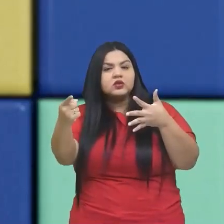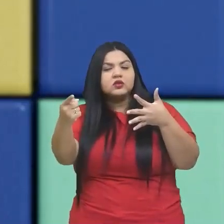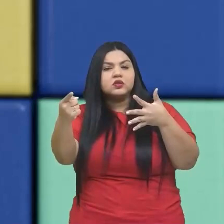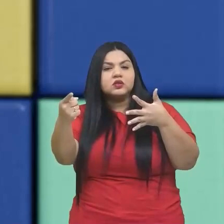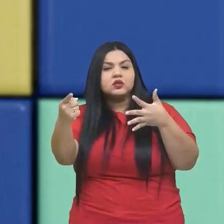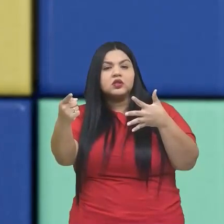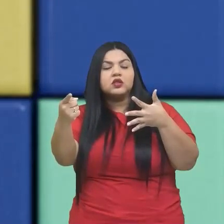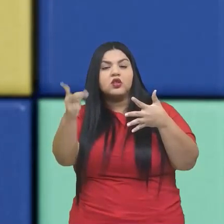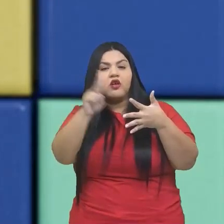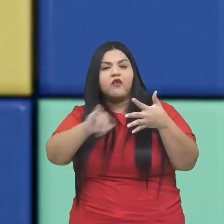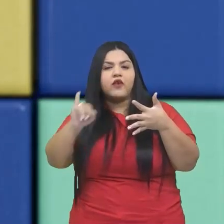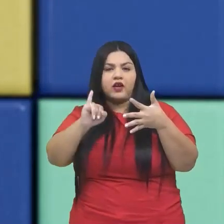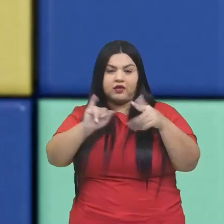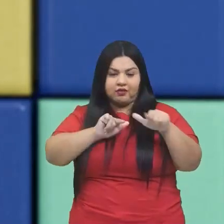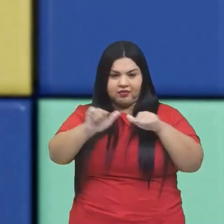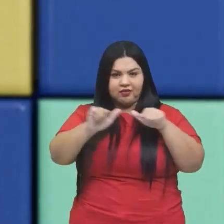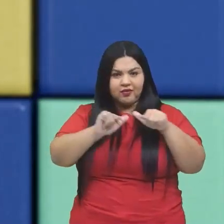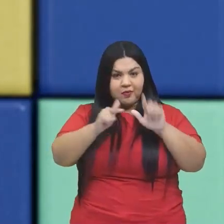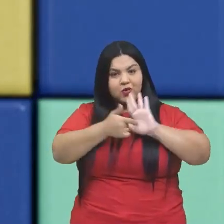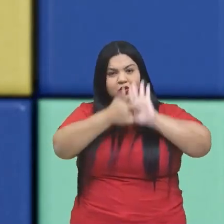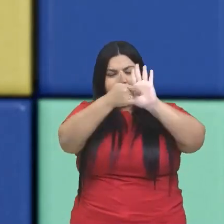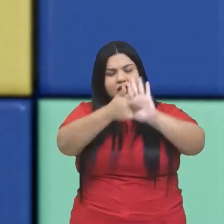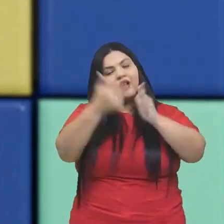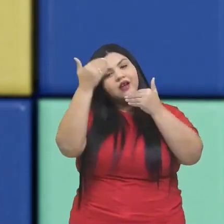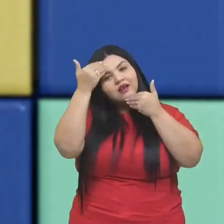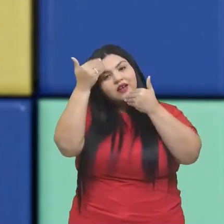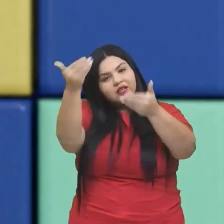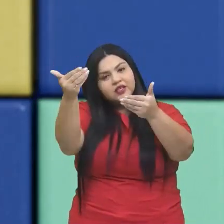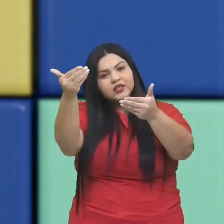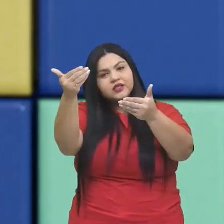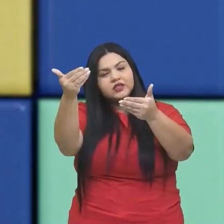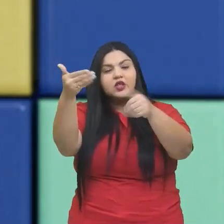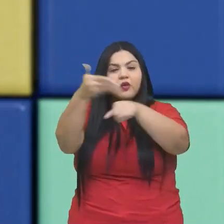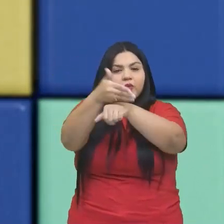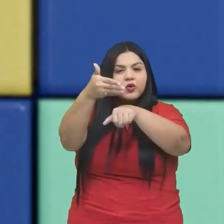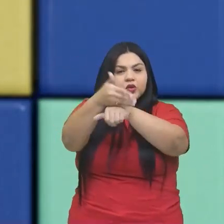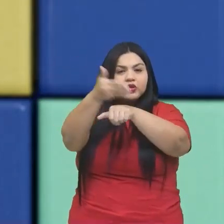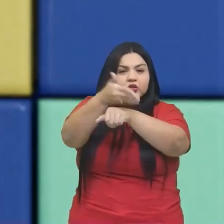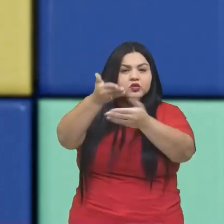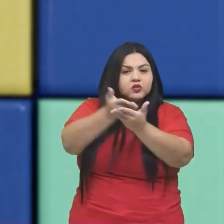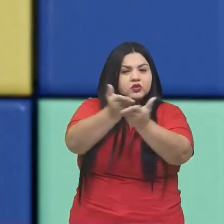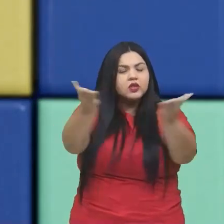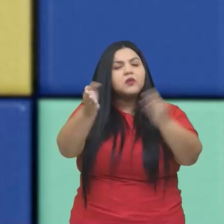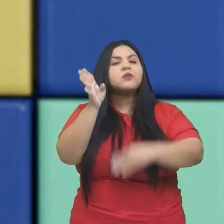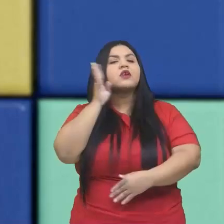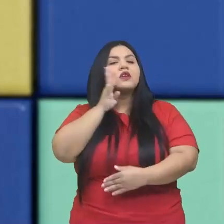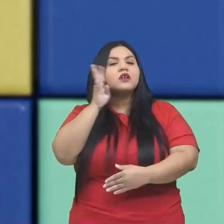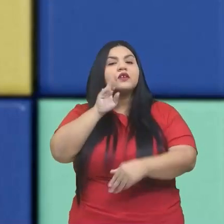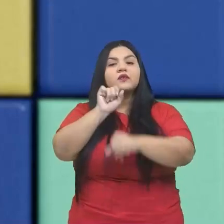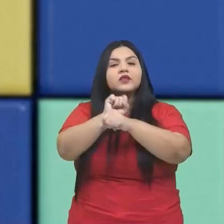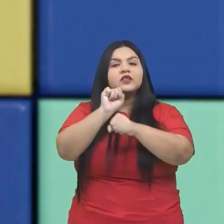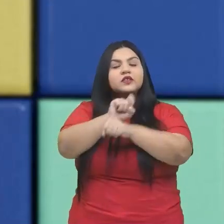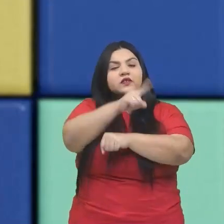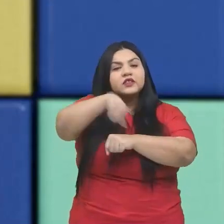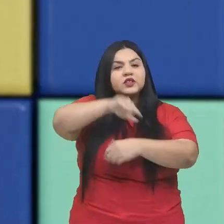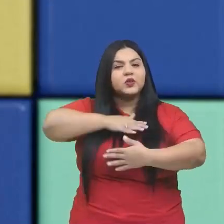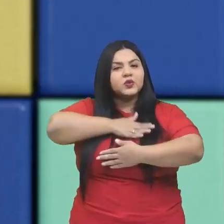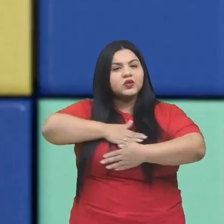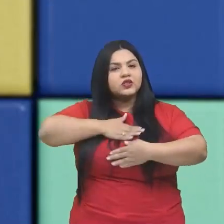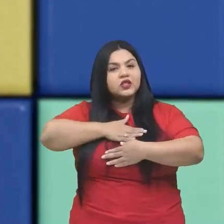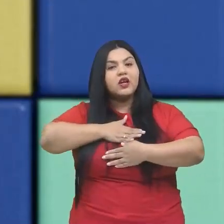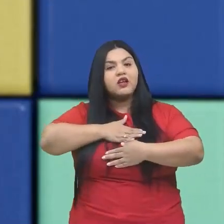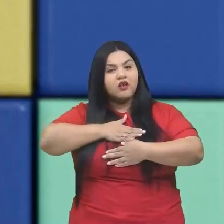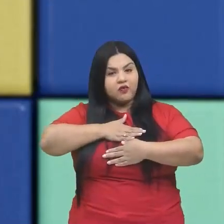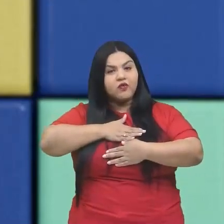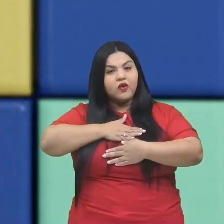vai trabalhar, tá bom? Eu agradeço muito a participação de vocês, foi muito legal, espero que vocês tenham gostado. E eu vou deixar